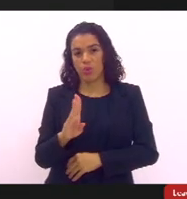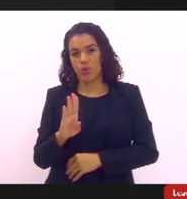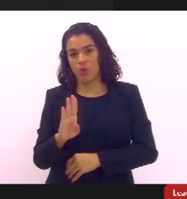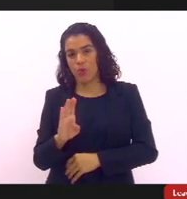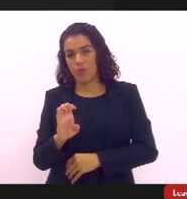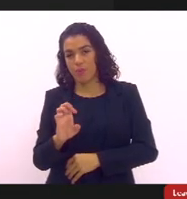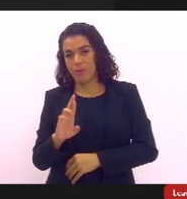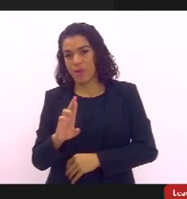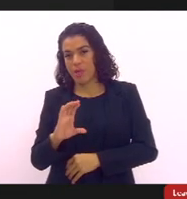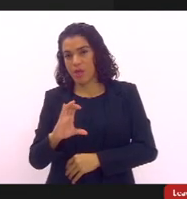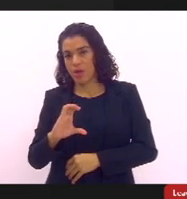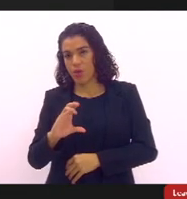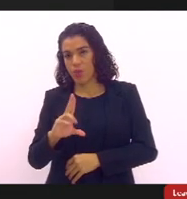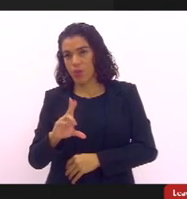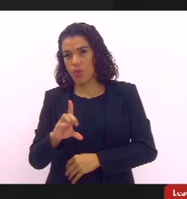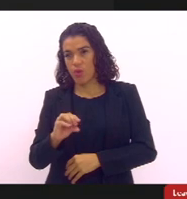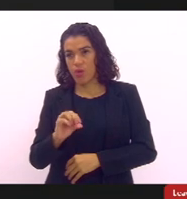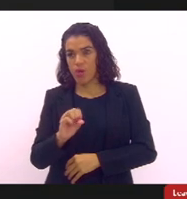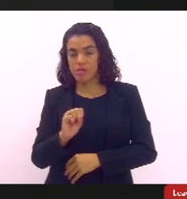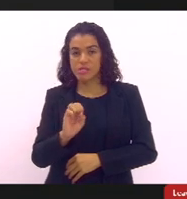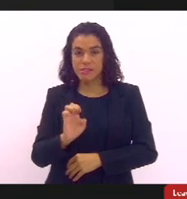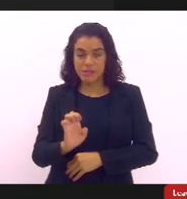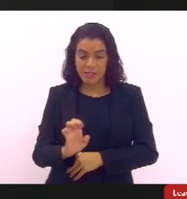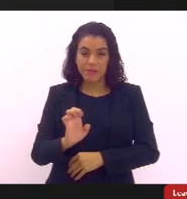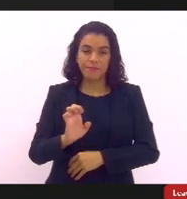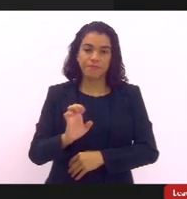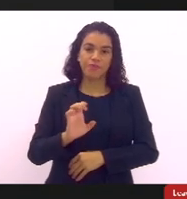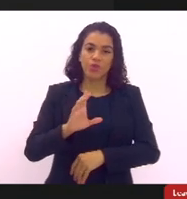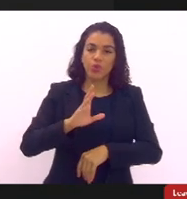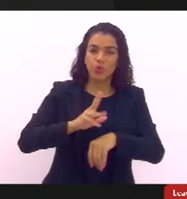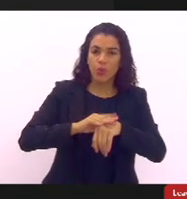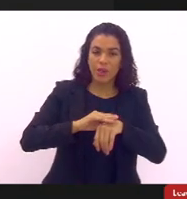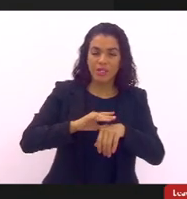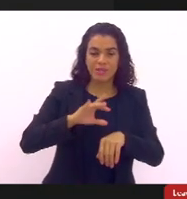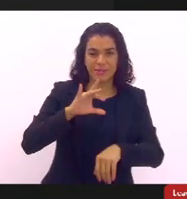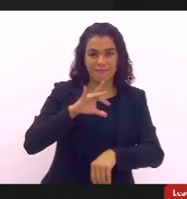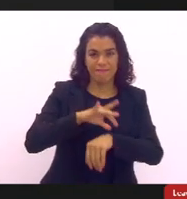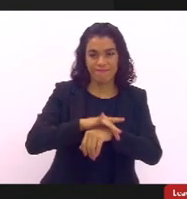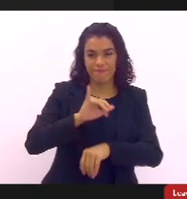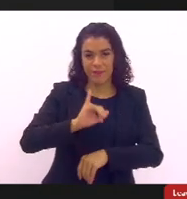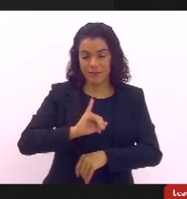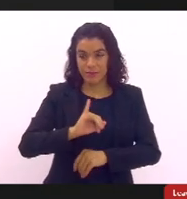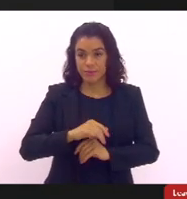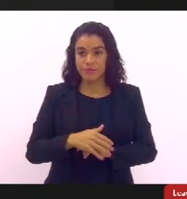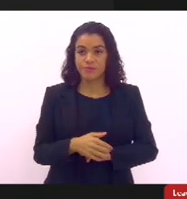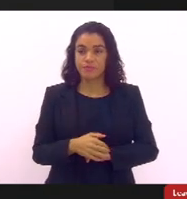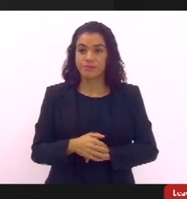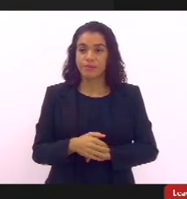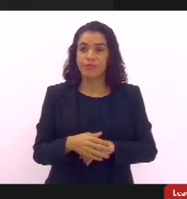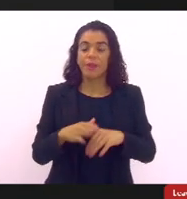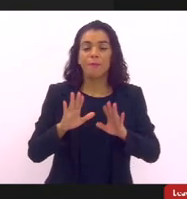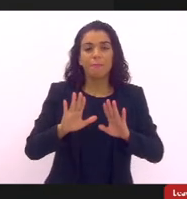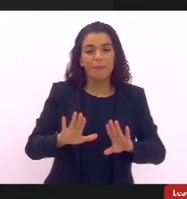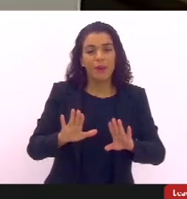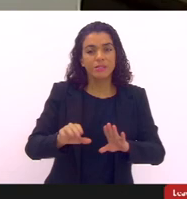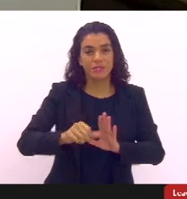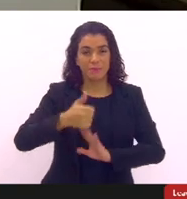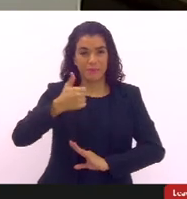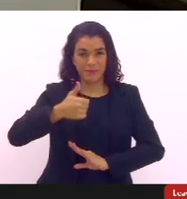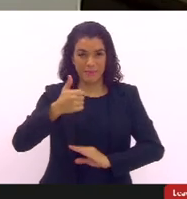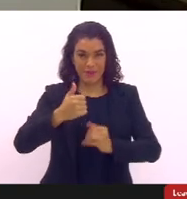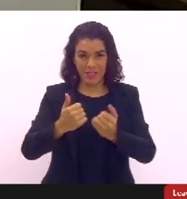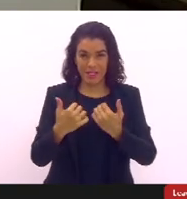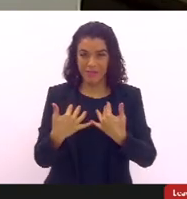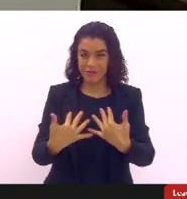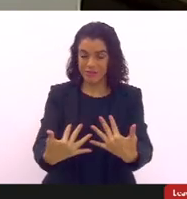do sistema penitenciário, né? E as colocações agora feitas pela doutora Alexandra, mas já na primeira audiência,